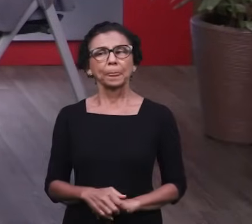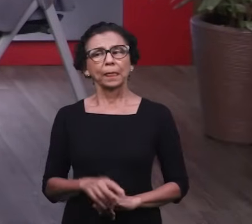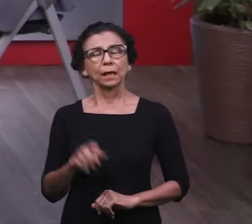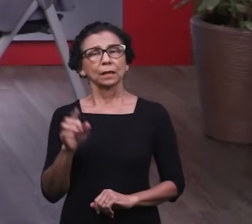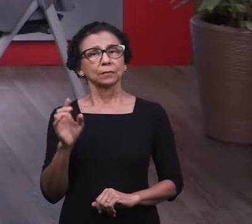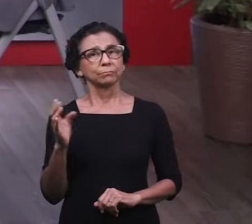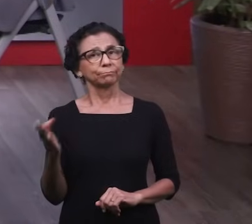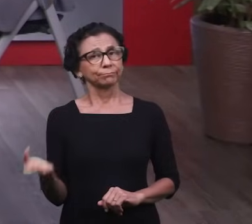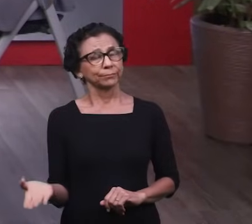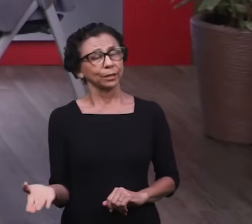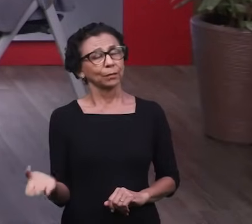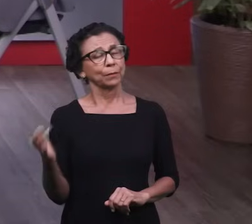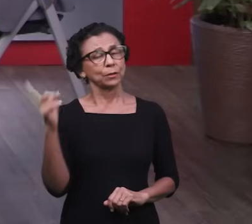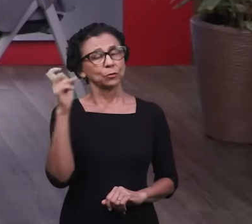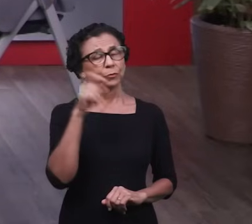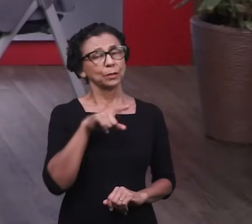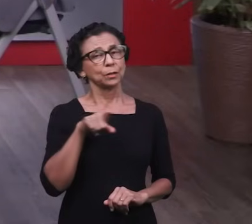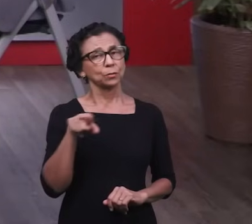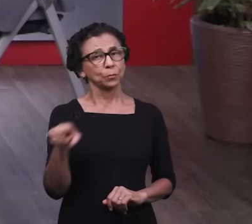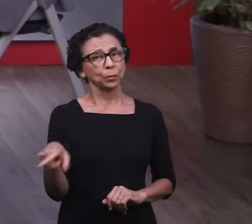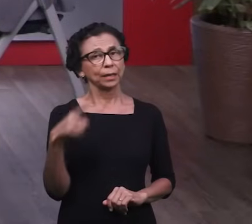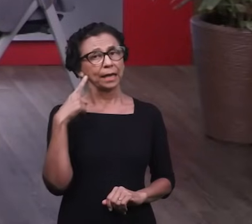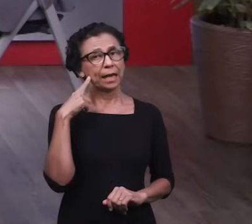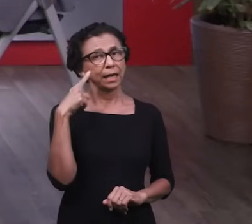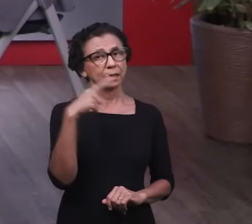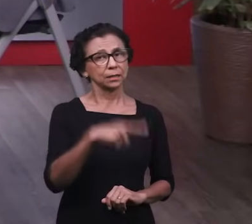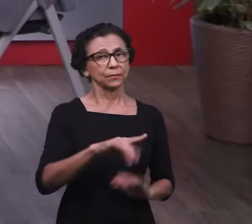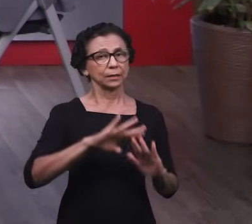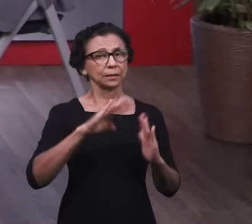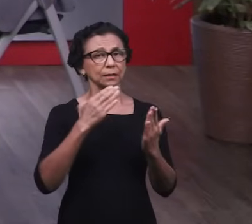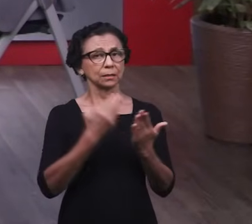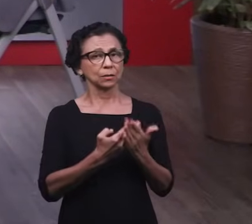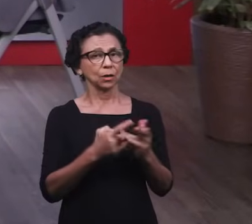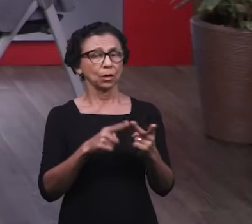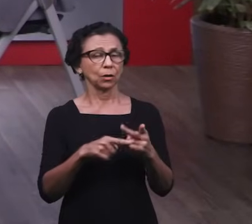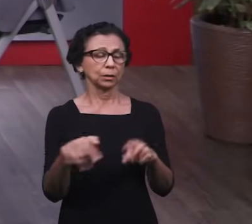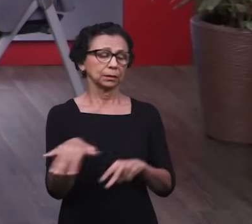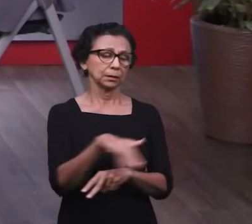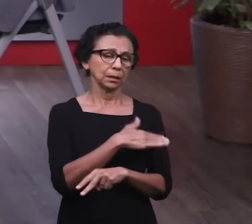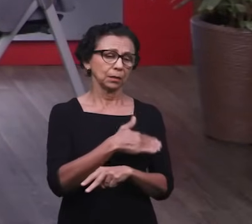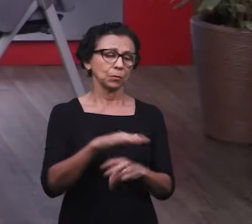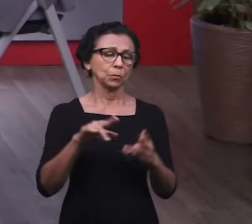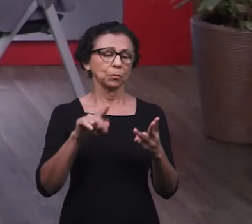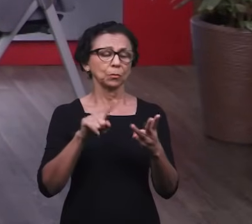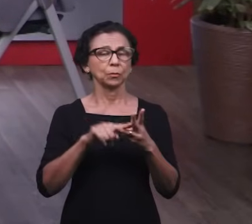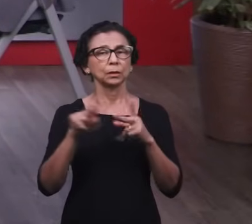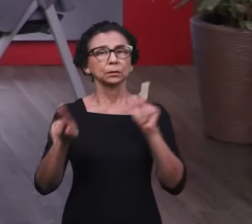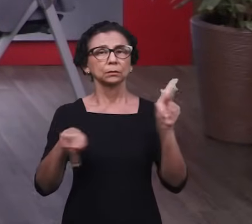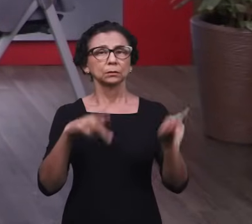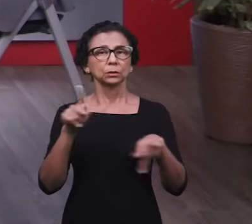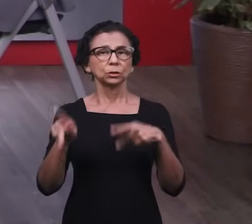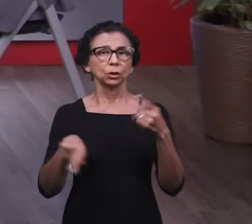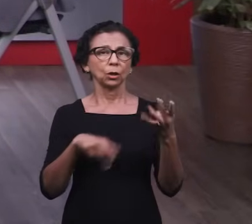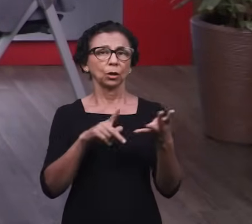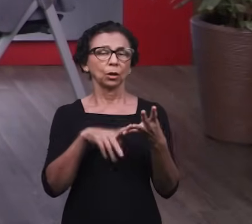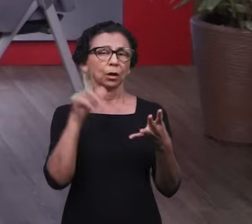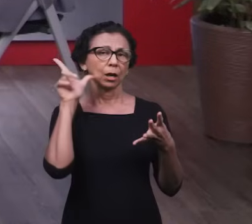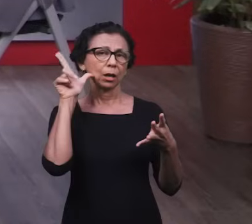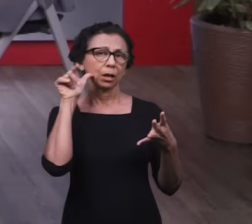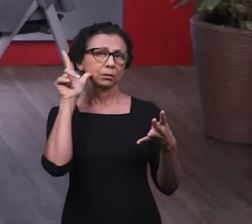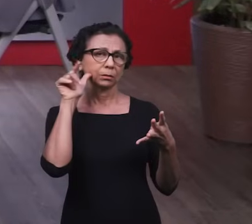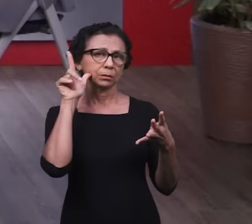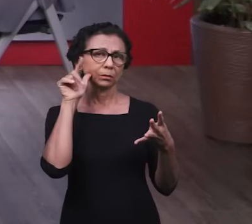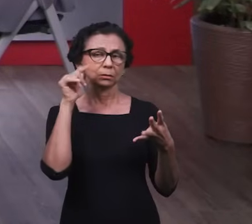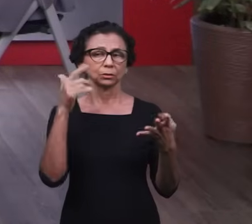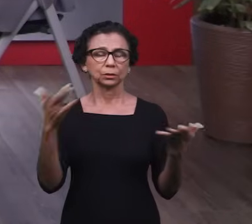presentes na escola, estão presentes na rua, no shopping, na loja. Nossa realidade, então,